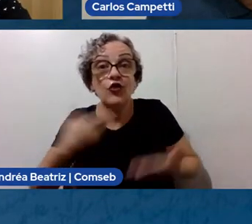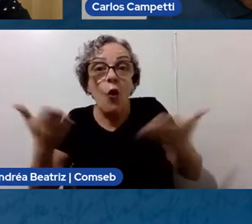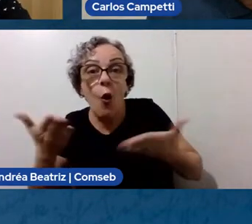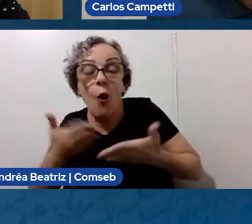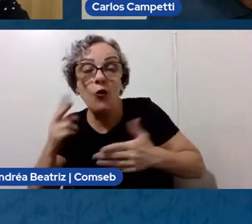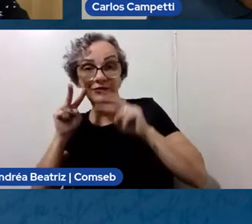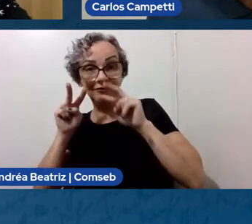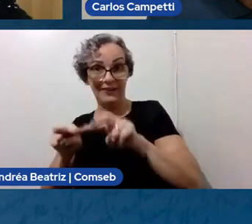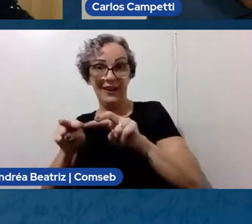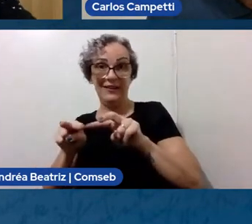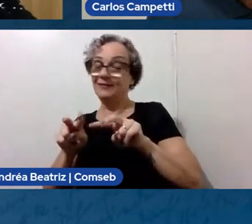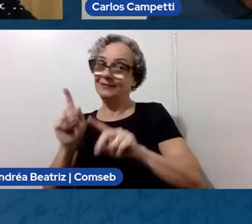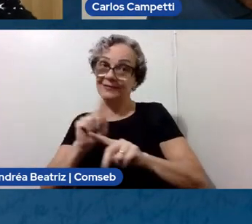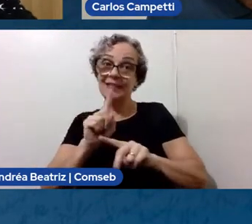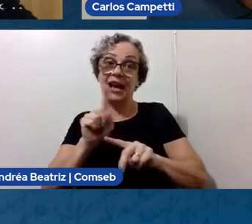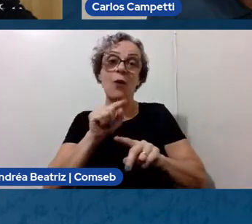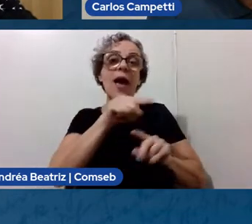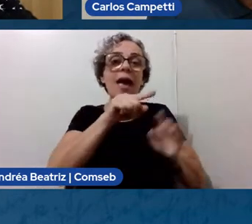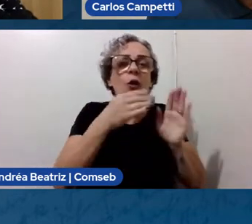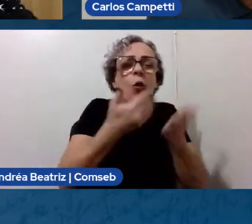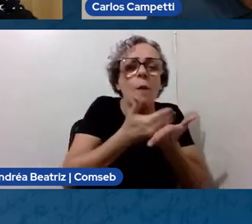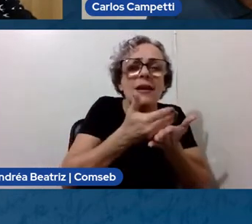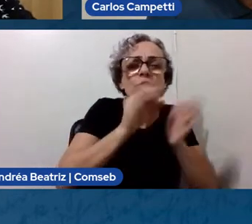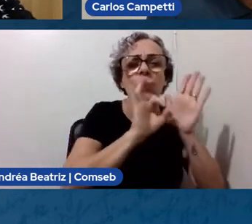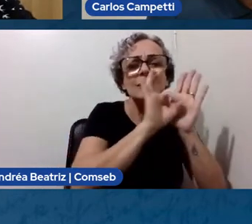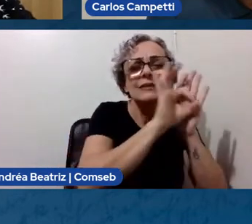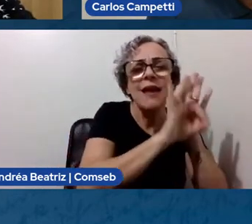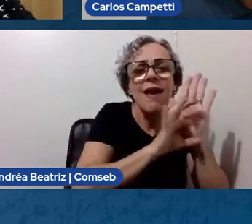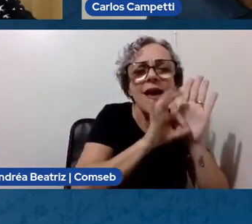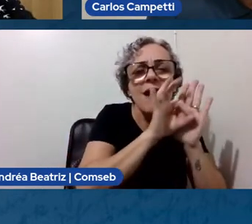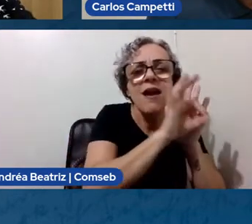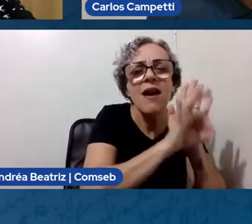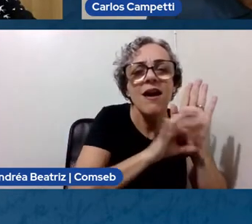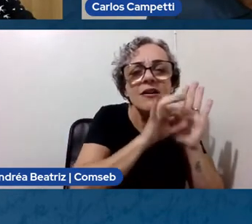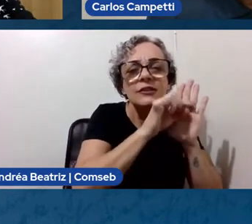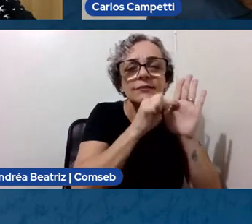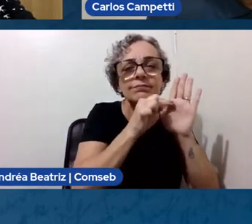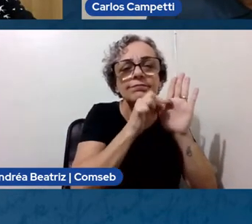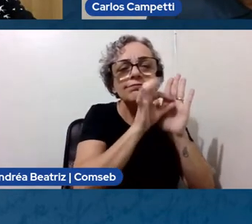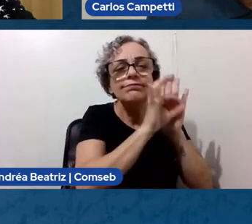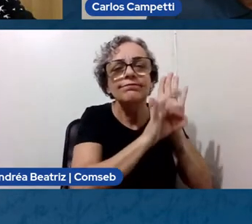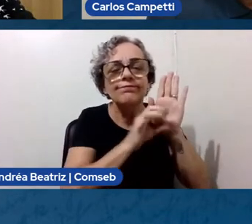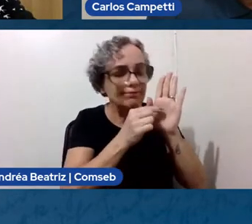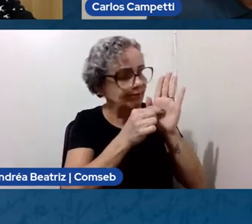célula e as várias células foram se formando. E é bom a gente